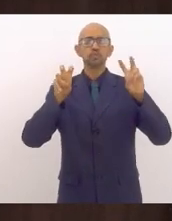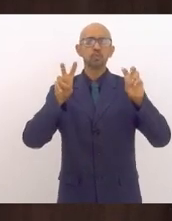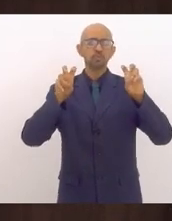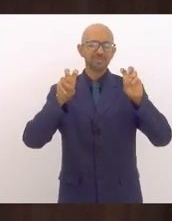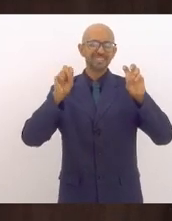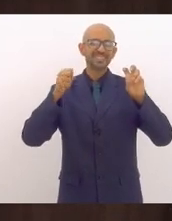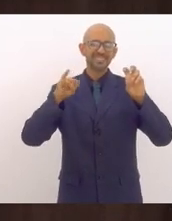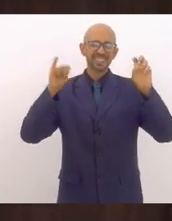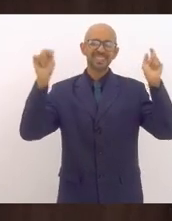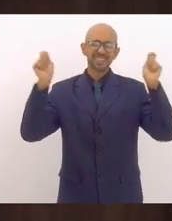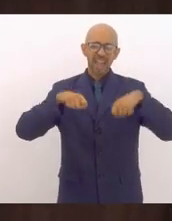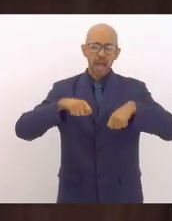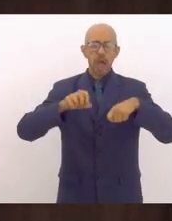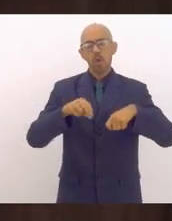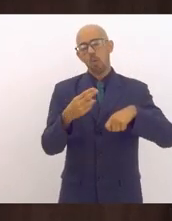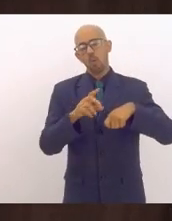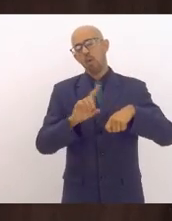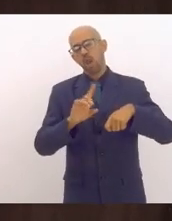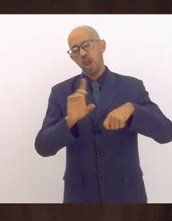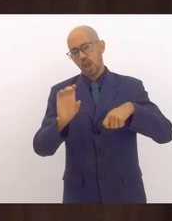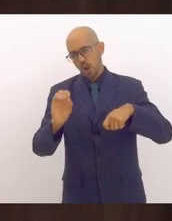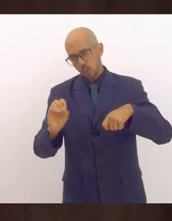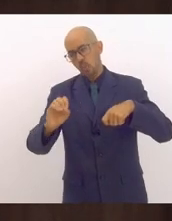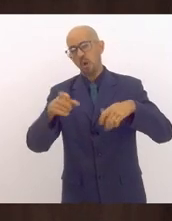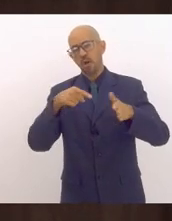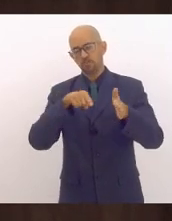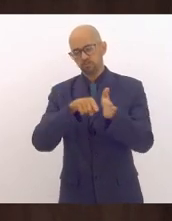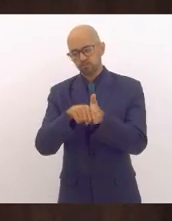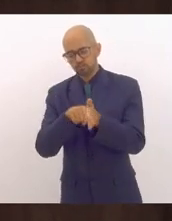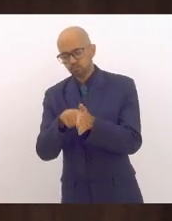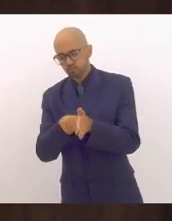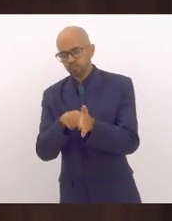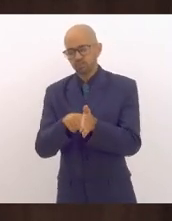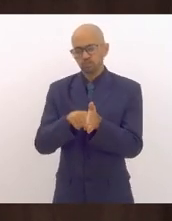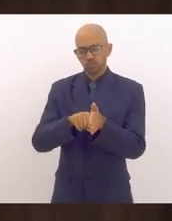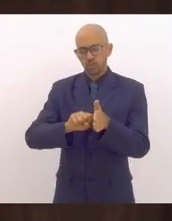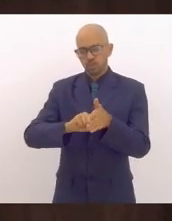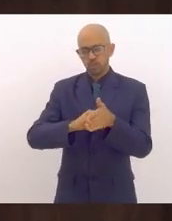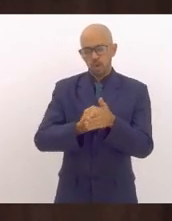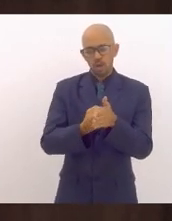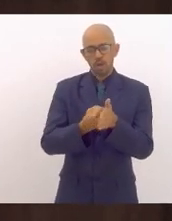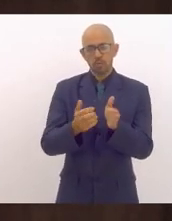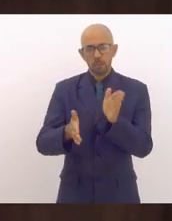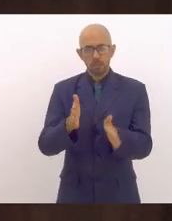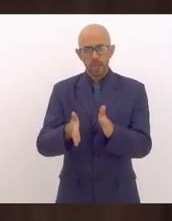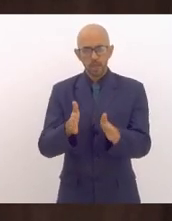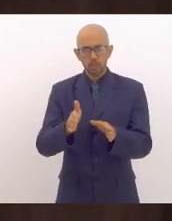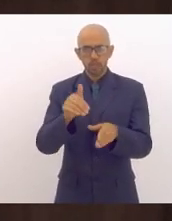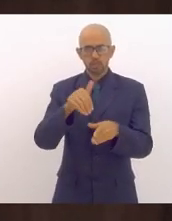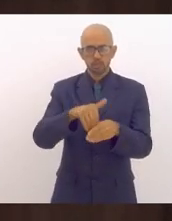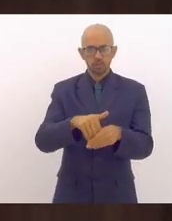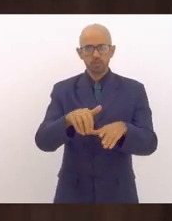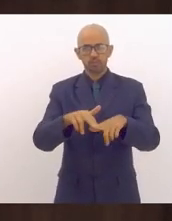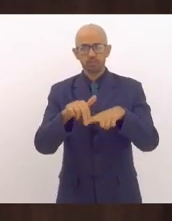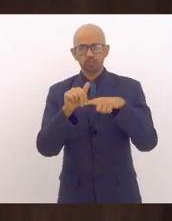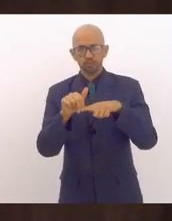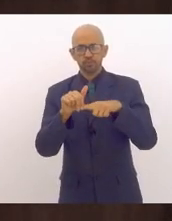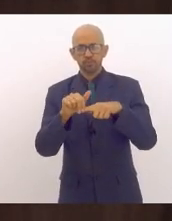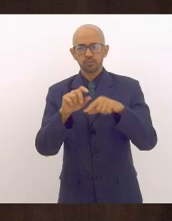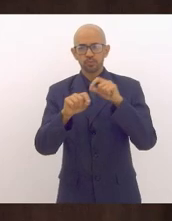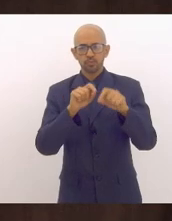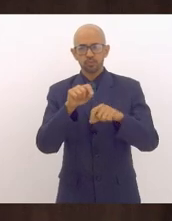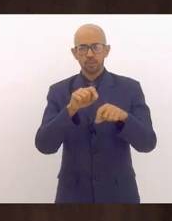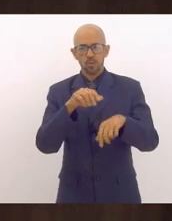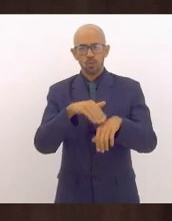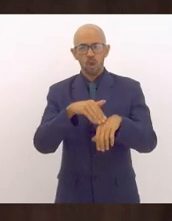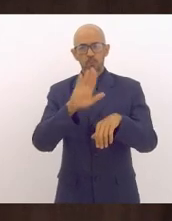é possível ou não examinar o veto durante o período eleitoral por conta do